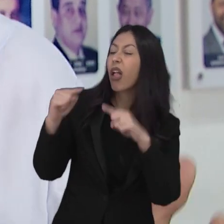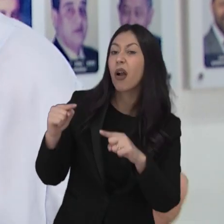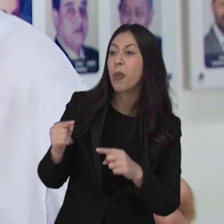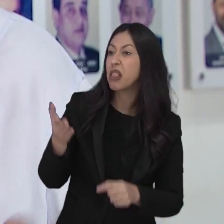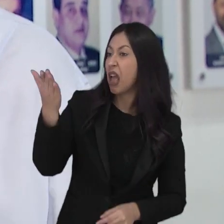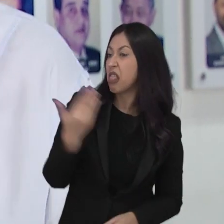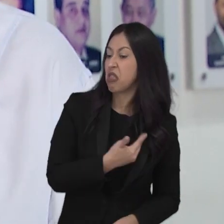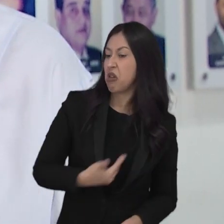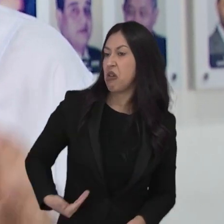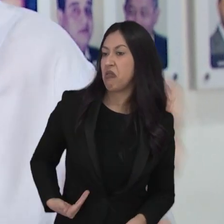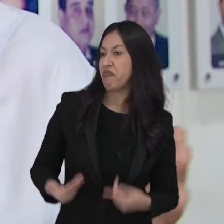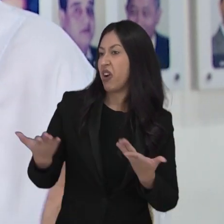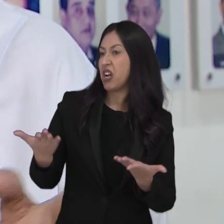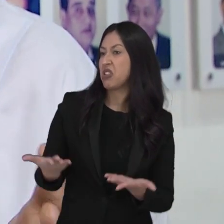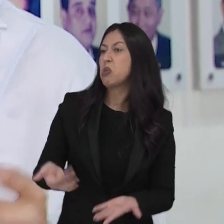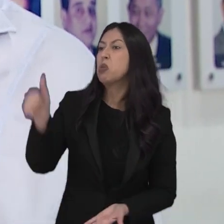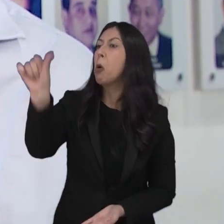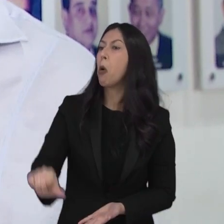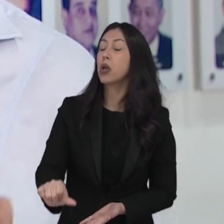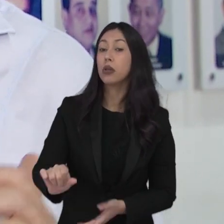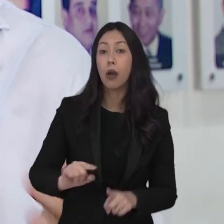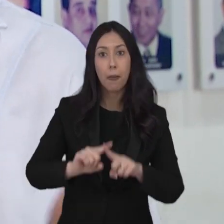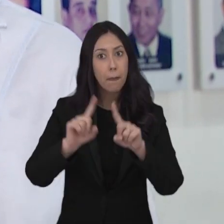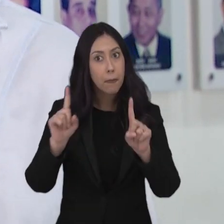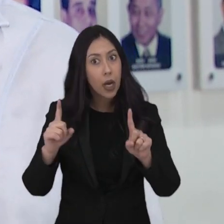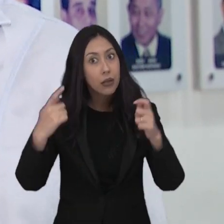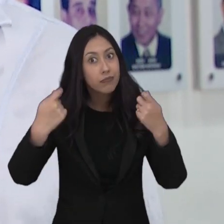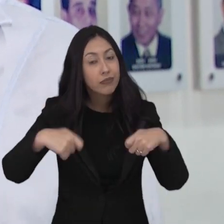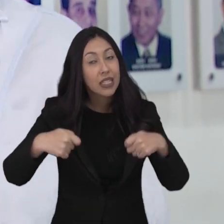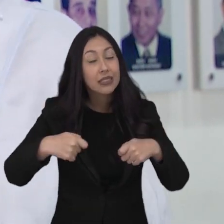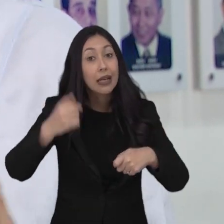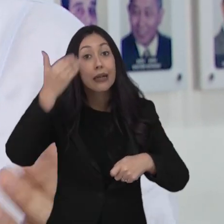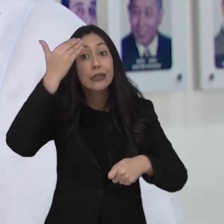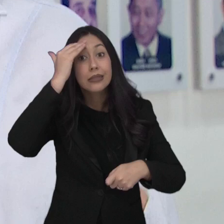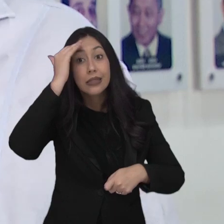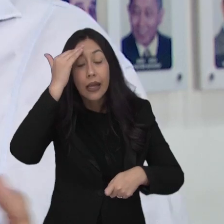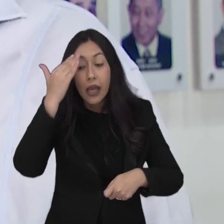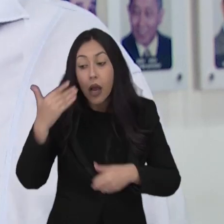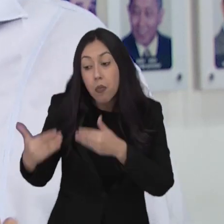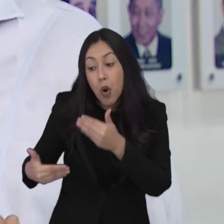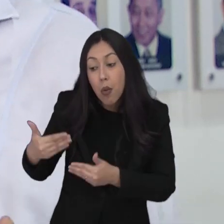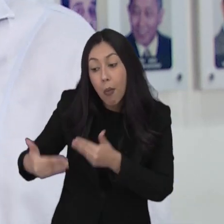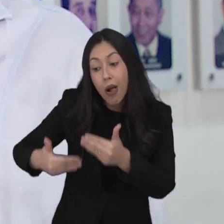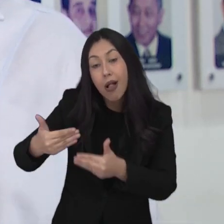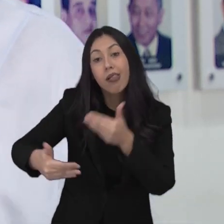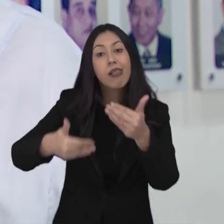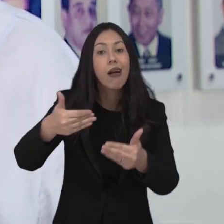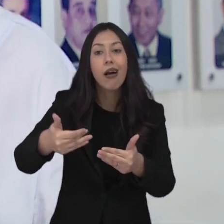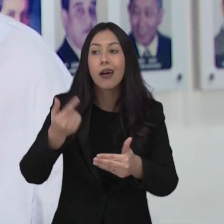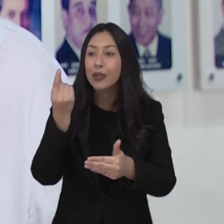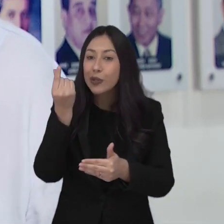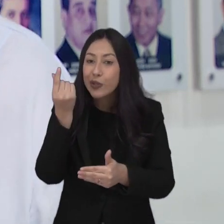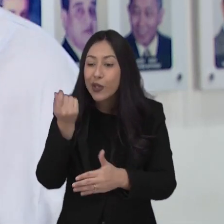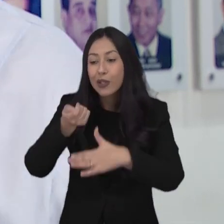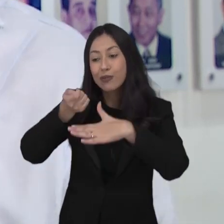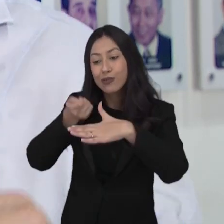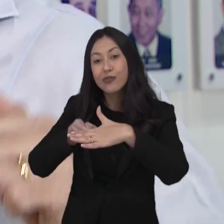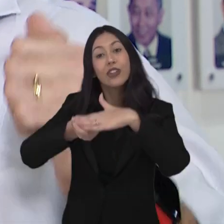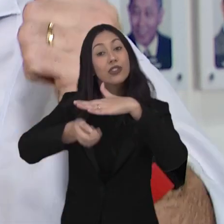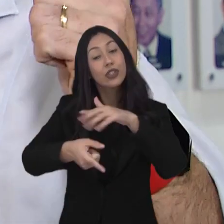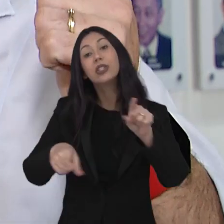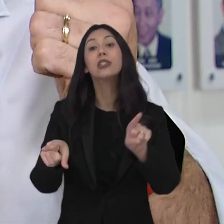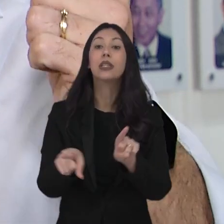mal do político, né? É muito fácil falar, aquele governo não serve para isso, não serve para aquilo, mas você entender o caminho que vem o investimento,